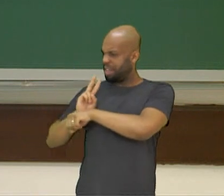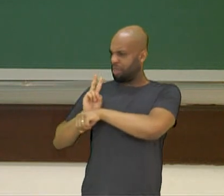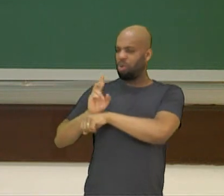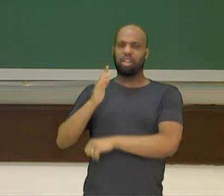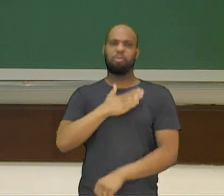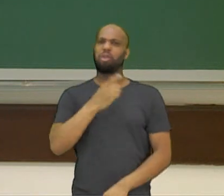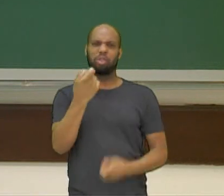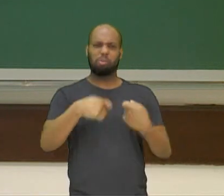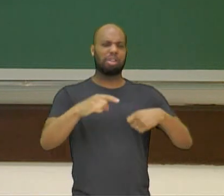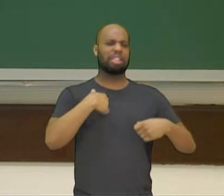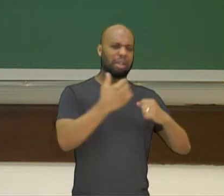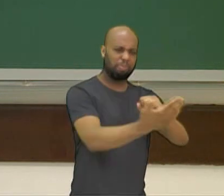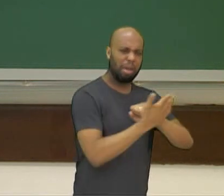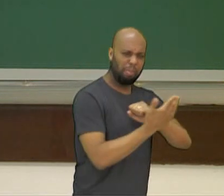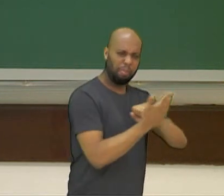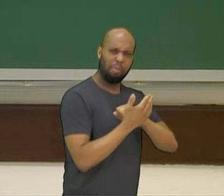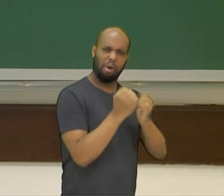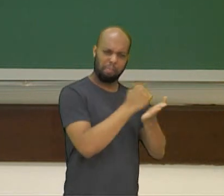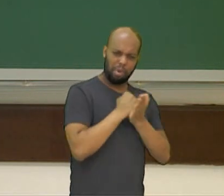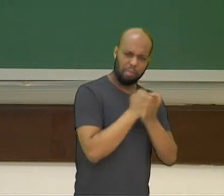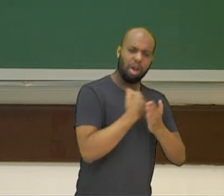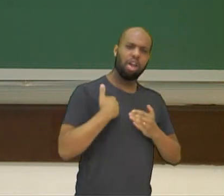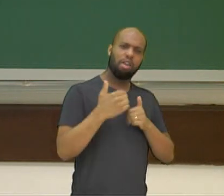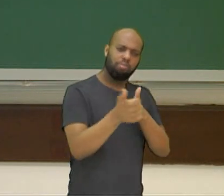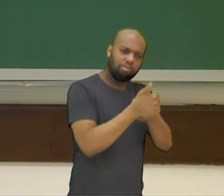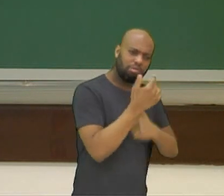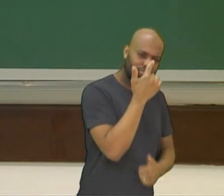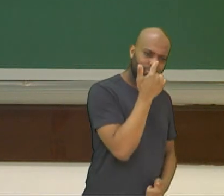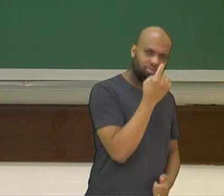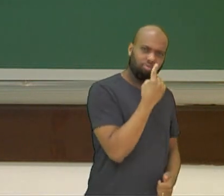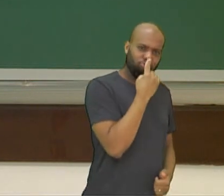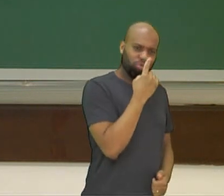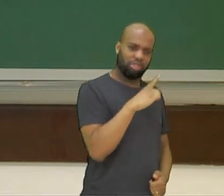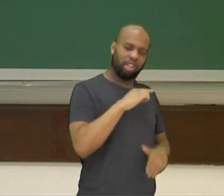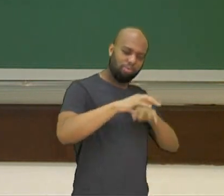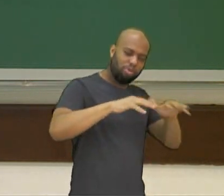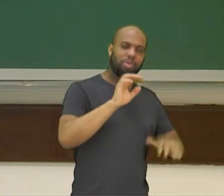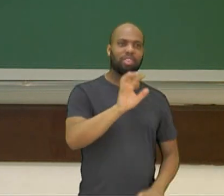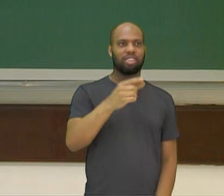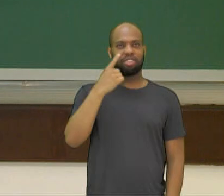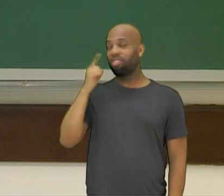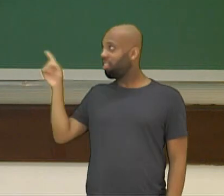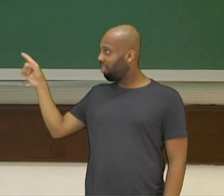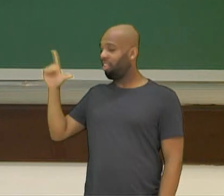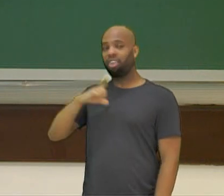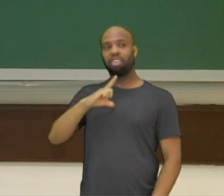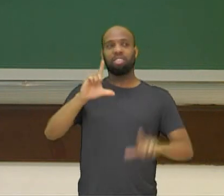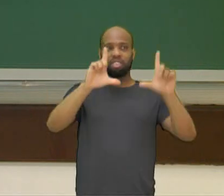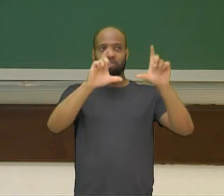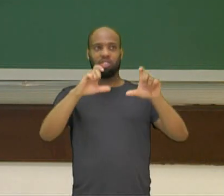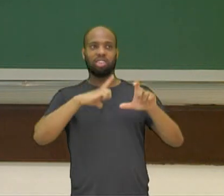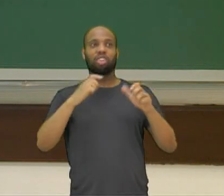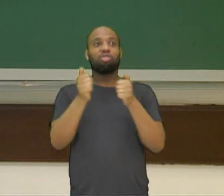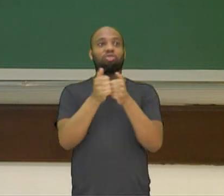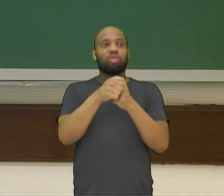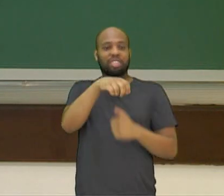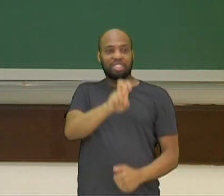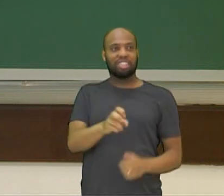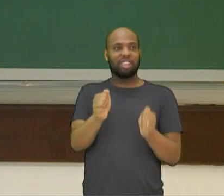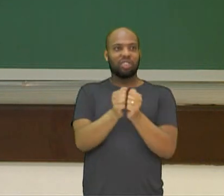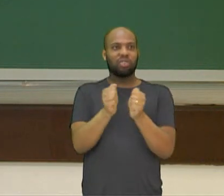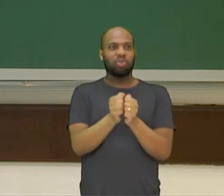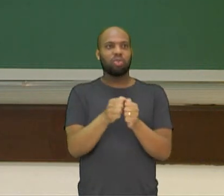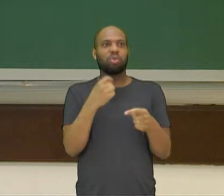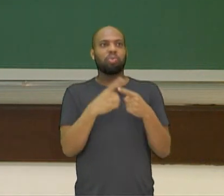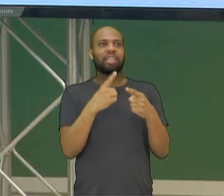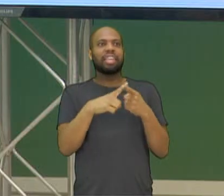meu povo, são meus apoiadores, eu tenho que estar próximos a ele. Então tinha todo um movimento, aqui ó, vocês podem ver, ó, tá aqui ó, no meio do povo. O que